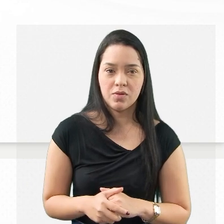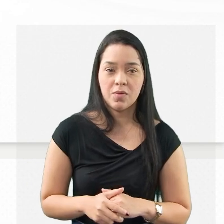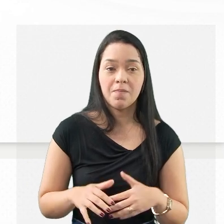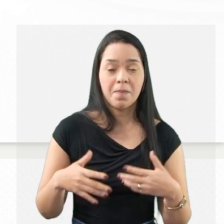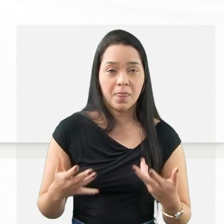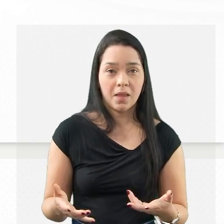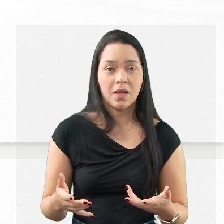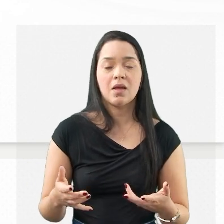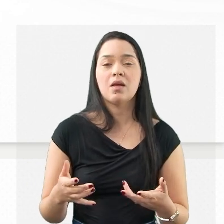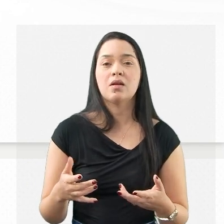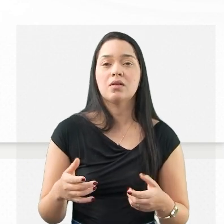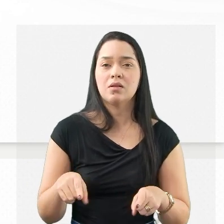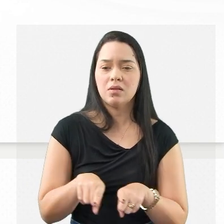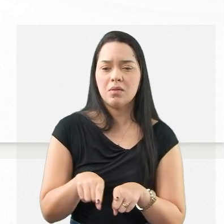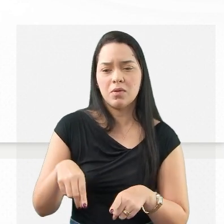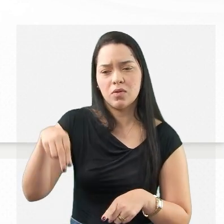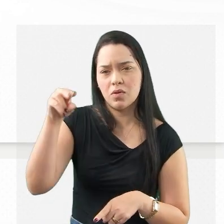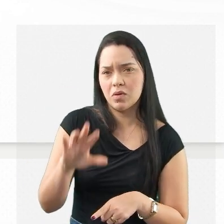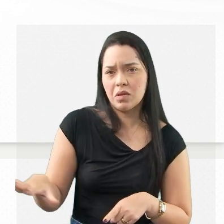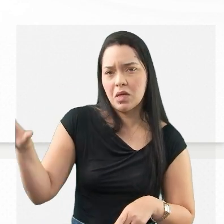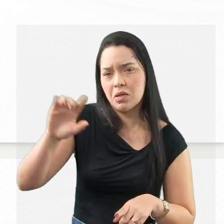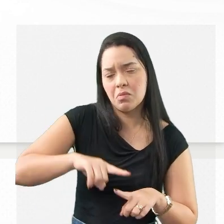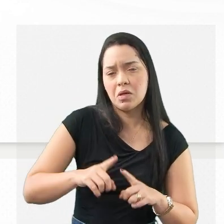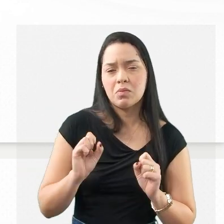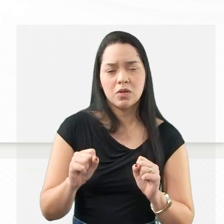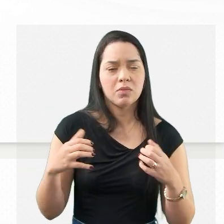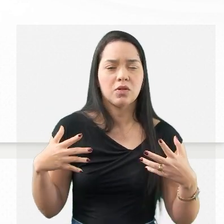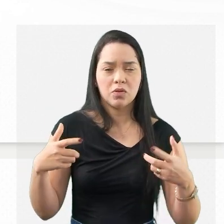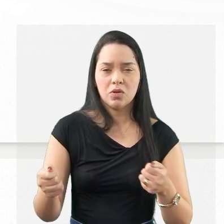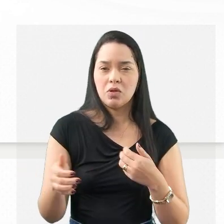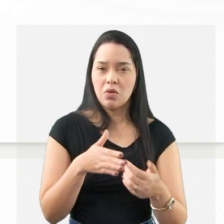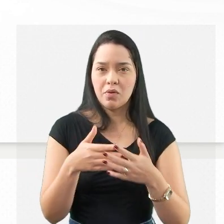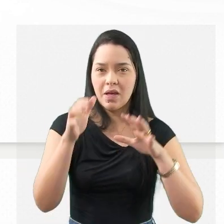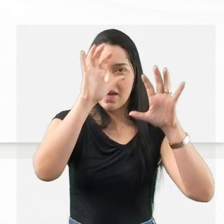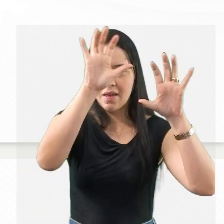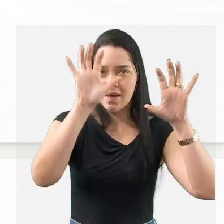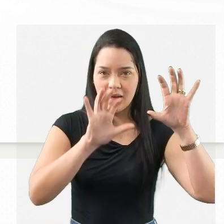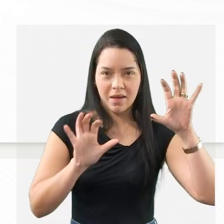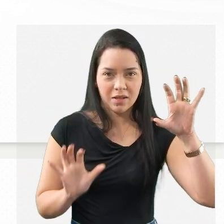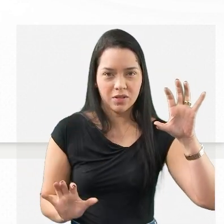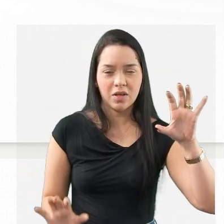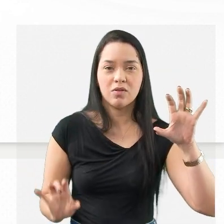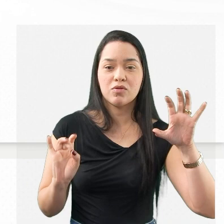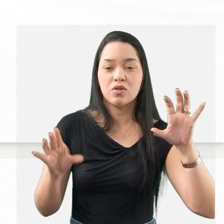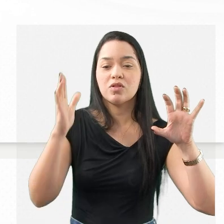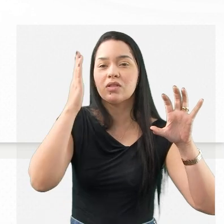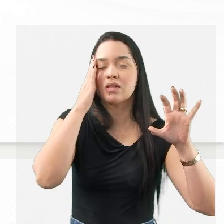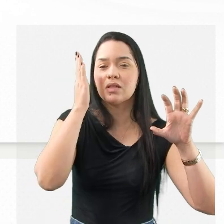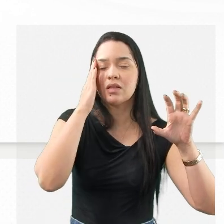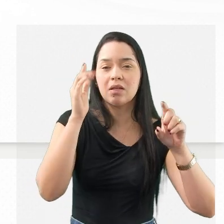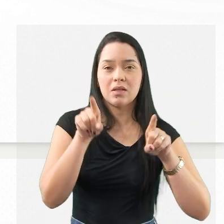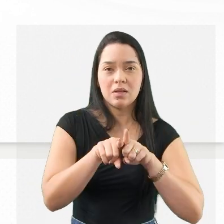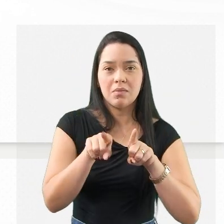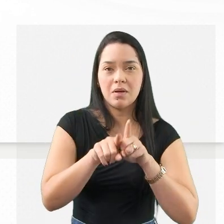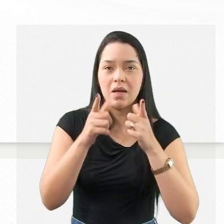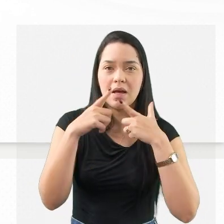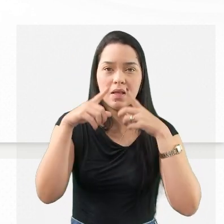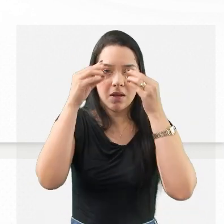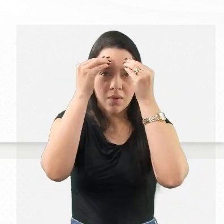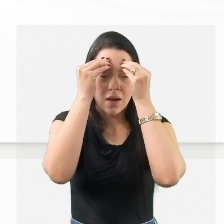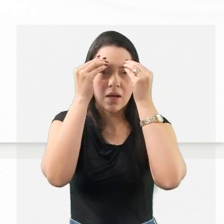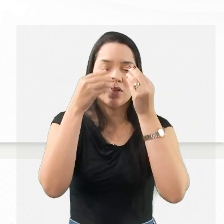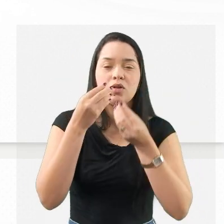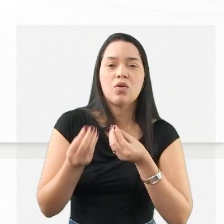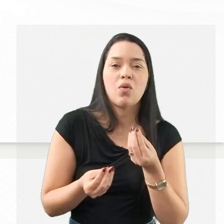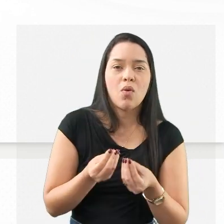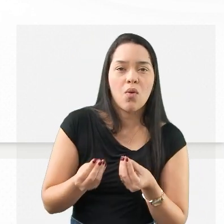Aqui a gente pontua no Nordeste, mas ele pode servir para qualquer região. É só mesmo no sentido de entender que a linguagem, a forma